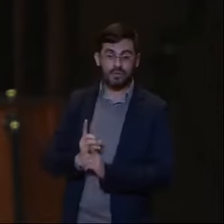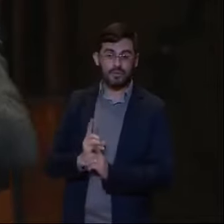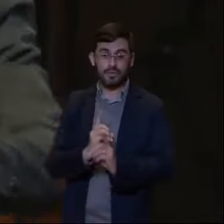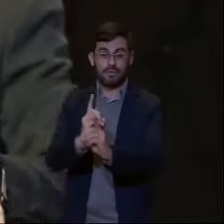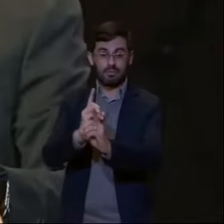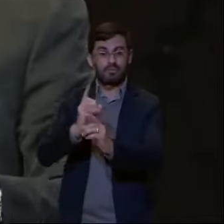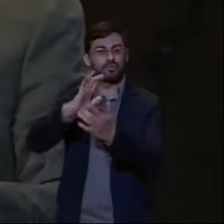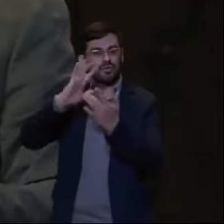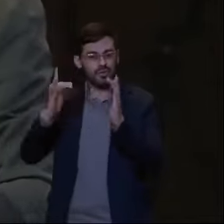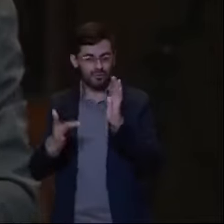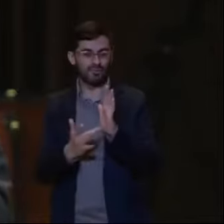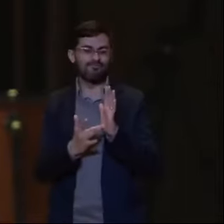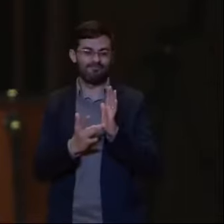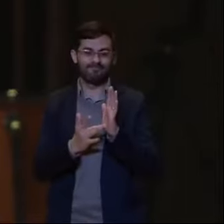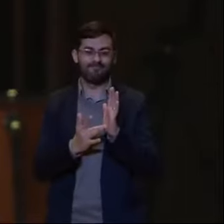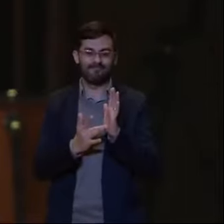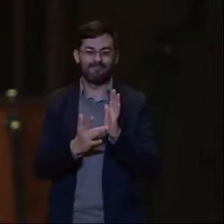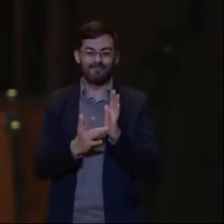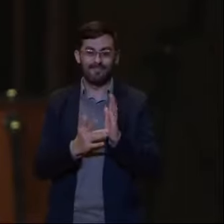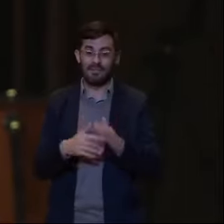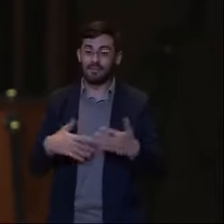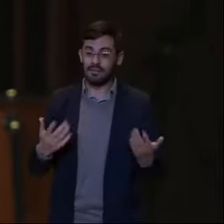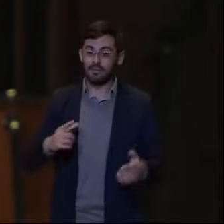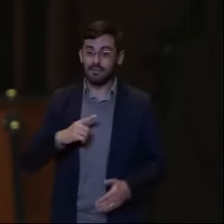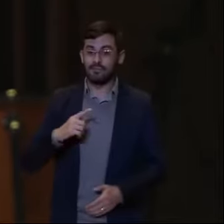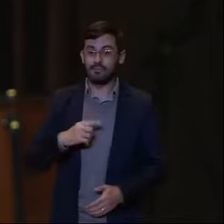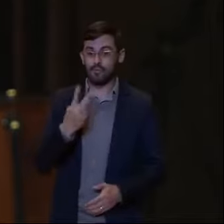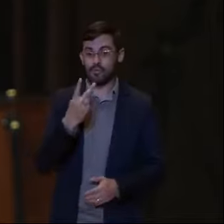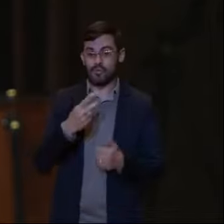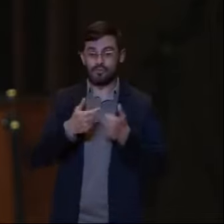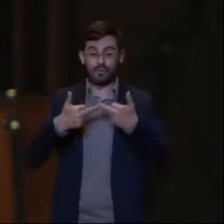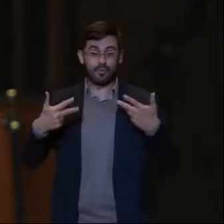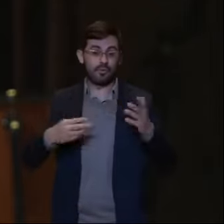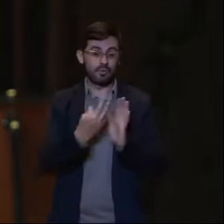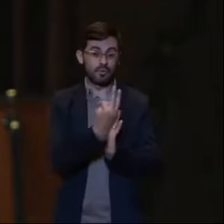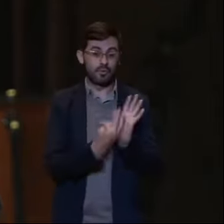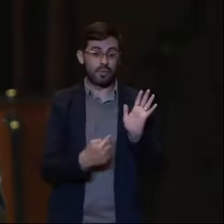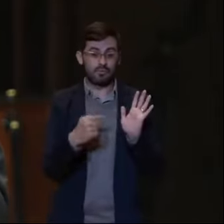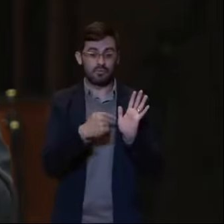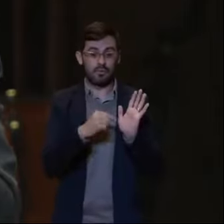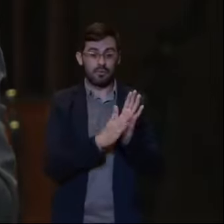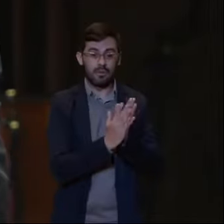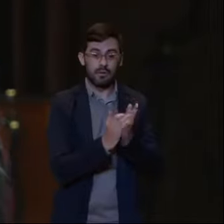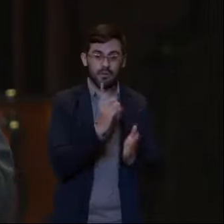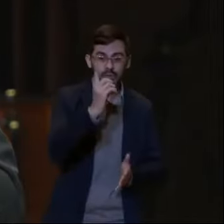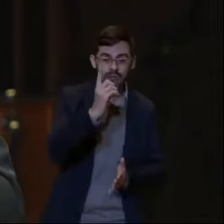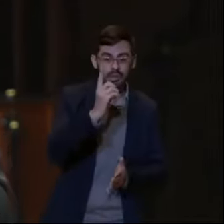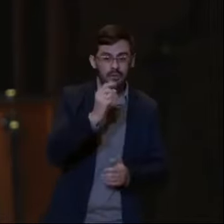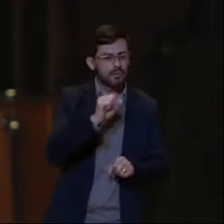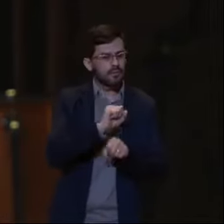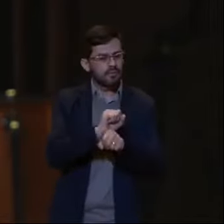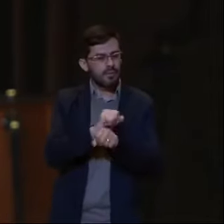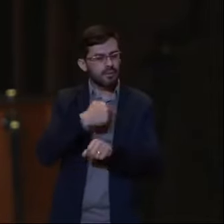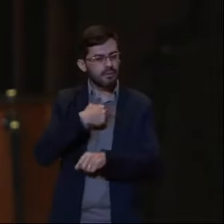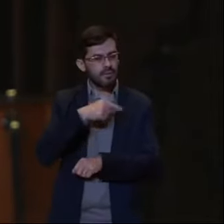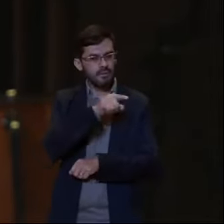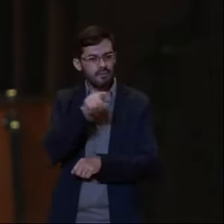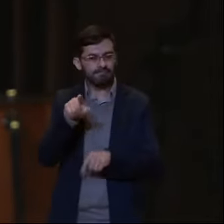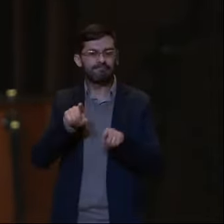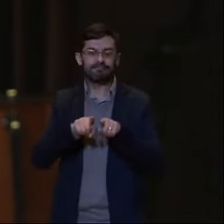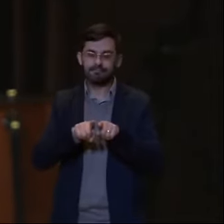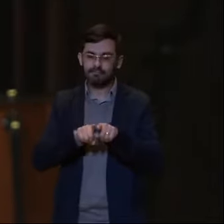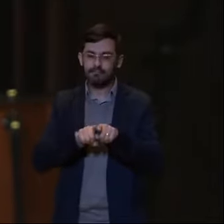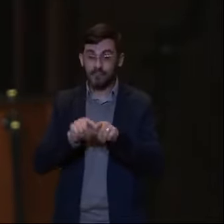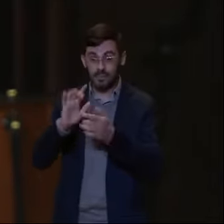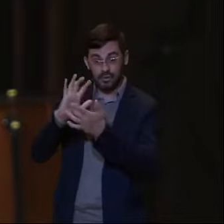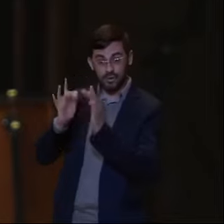de Deus, discípulos de Jesus. E tem duas coisas nesse texto da palavra que ele espera de mim e de você. Ele